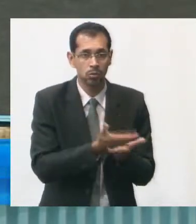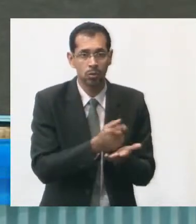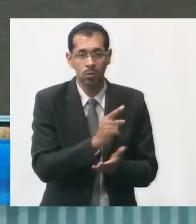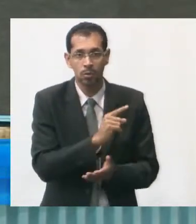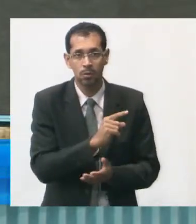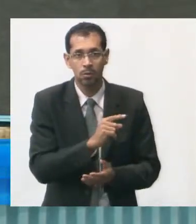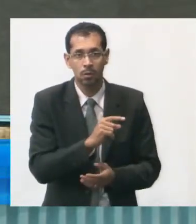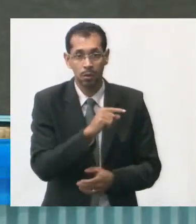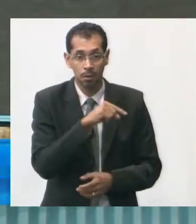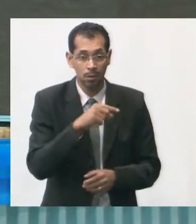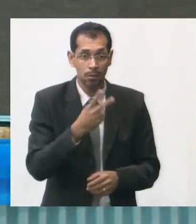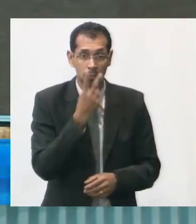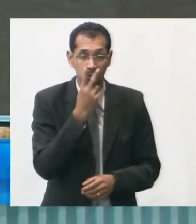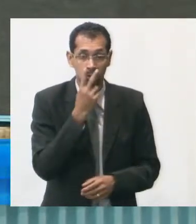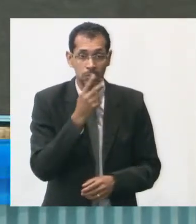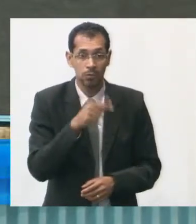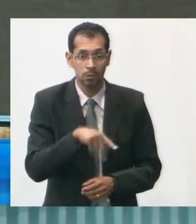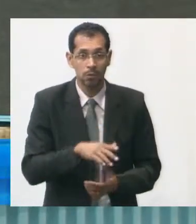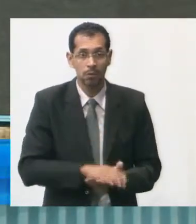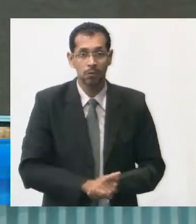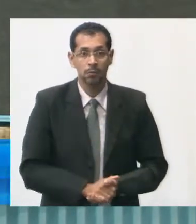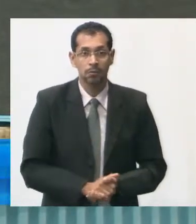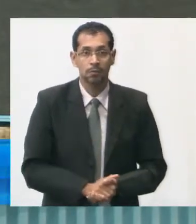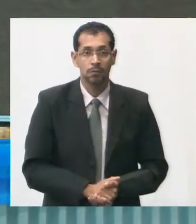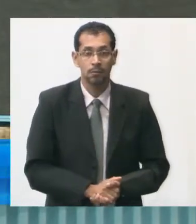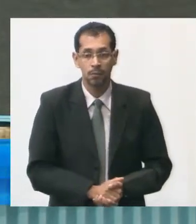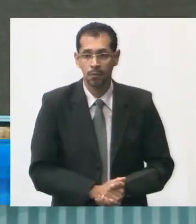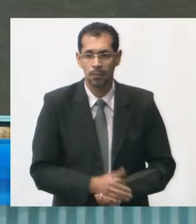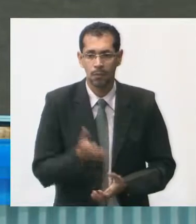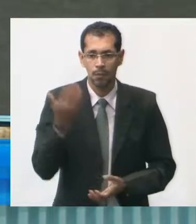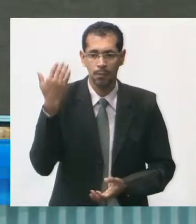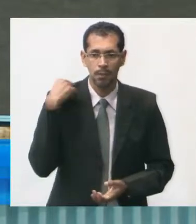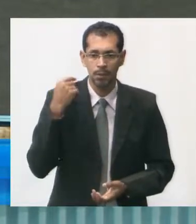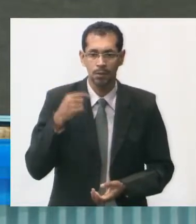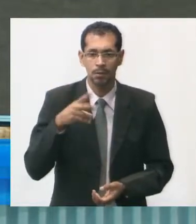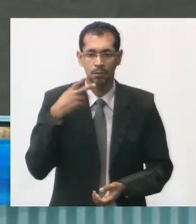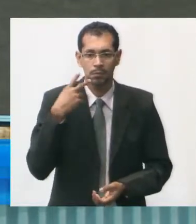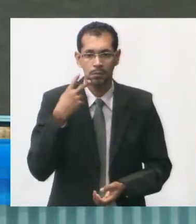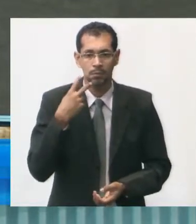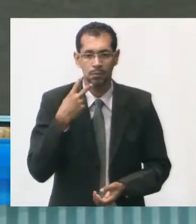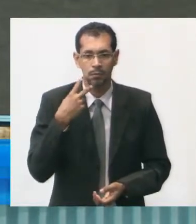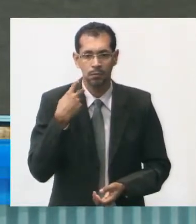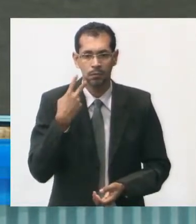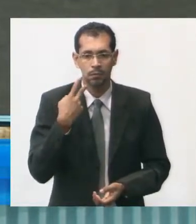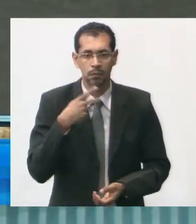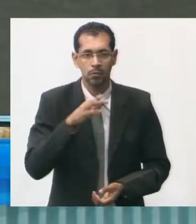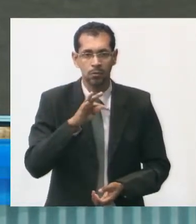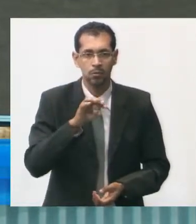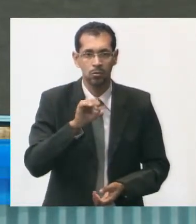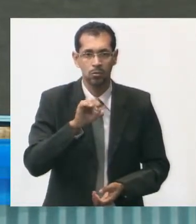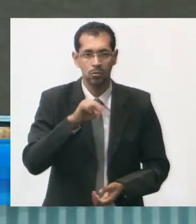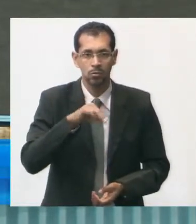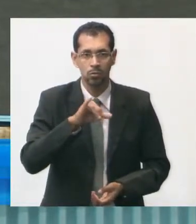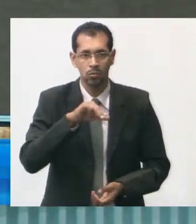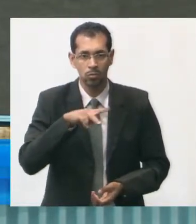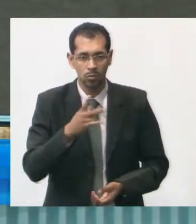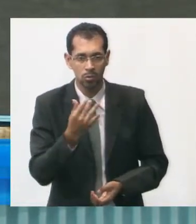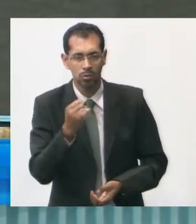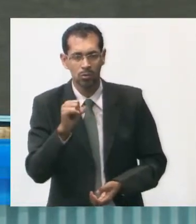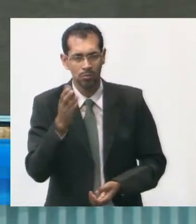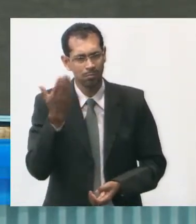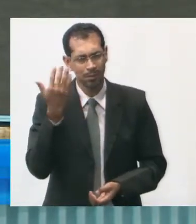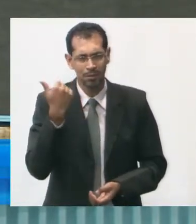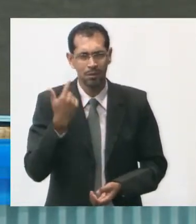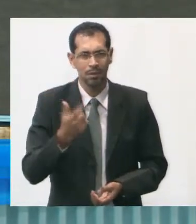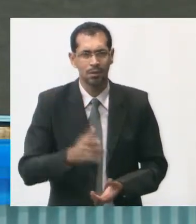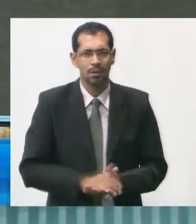aqui pela Prefeitura de Vitória. Toninho era vereador, lembra muito bem disso, quando a gente aprovou aqui a proposta do projeto Las Grael. E assim a gente